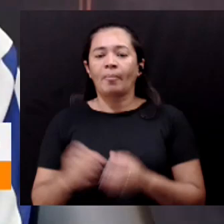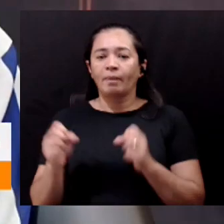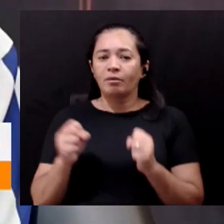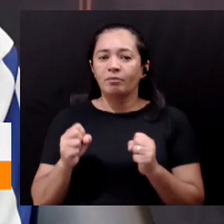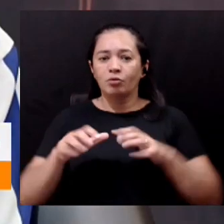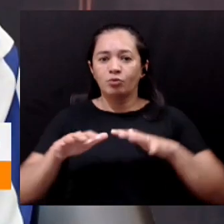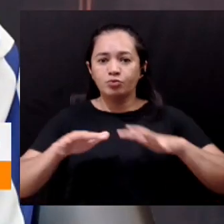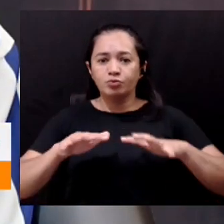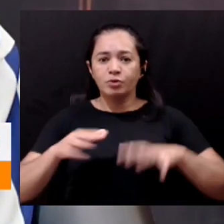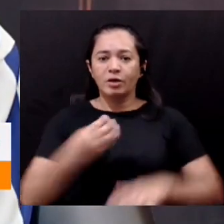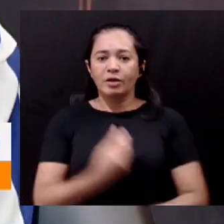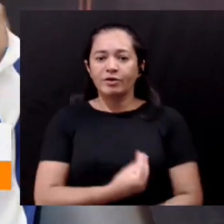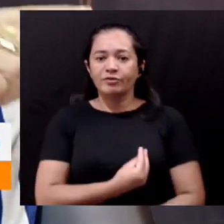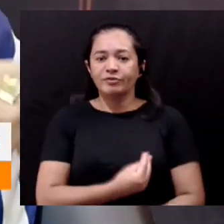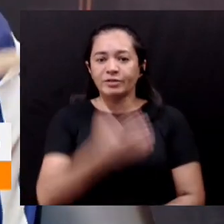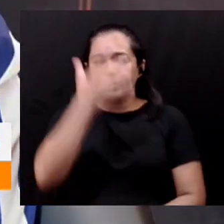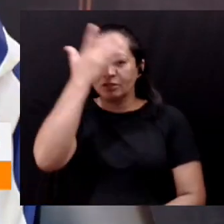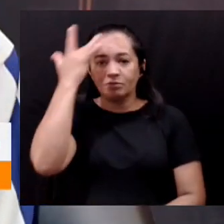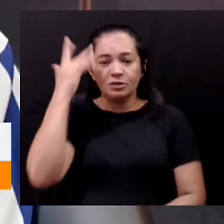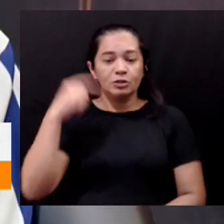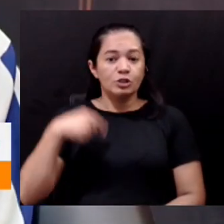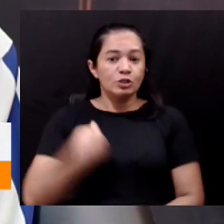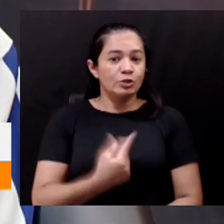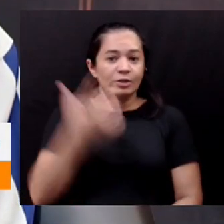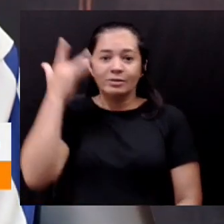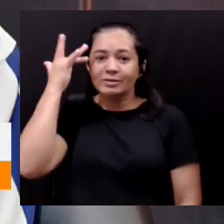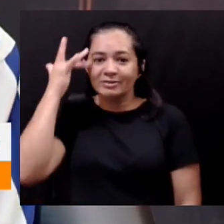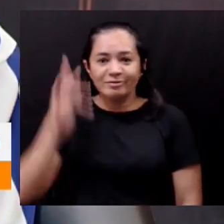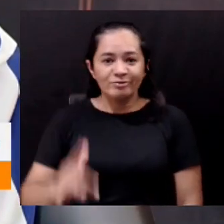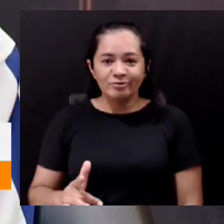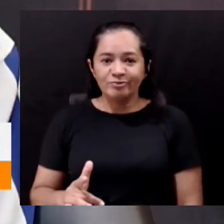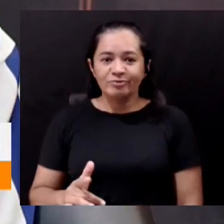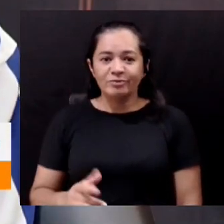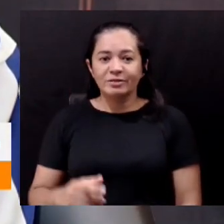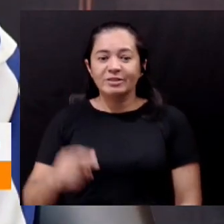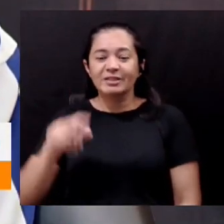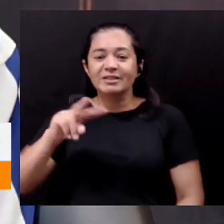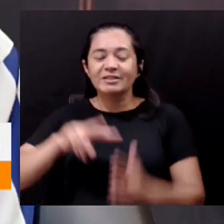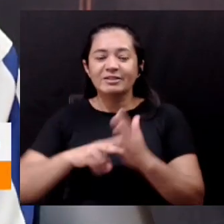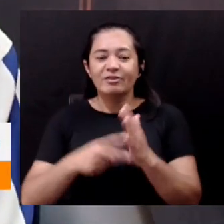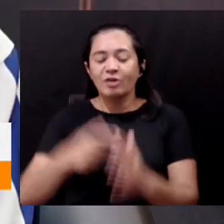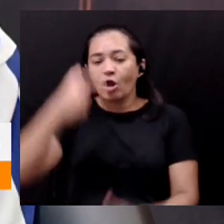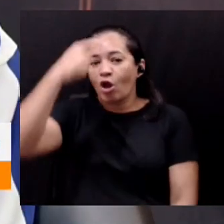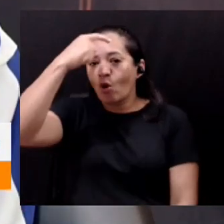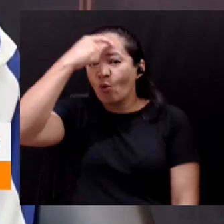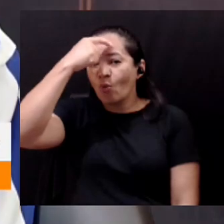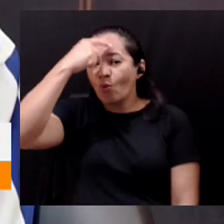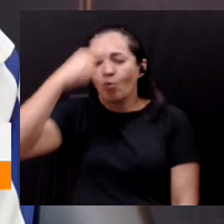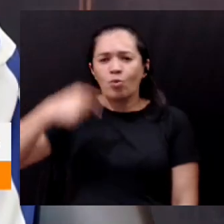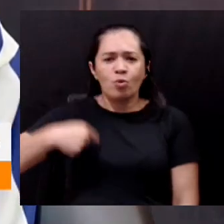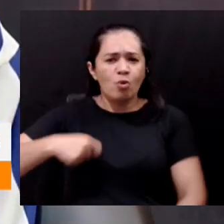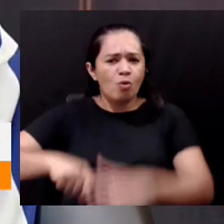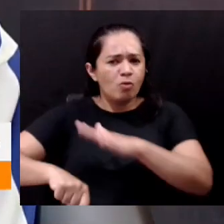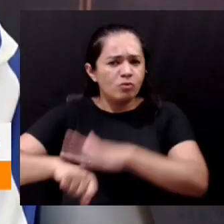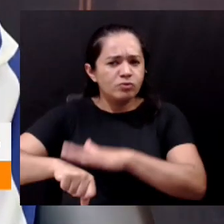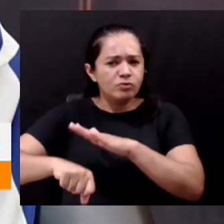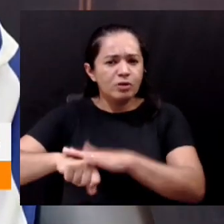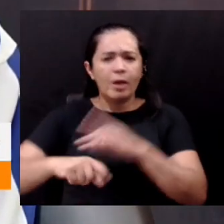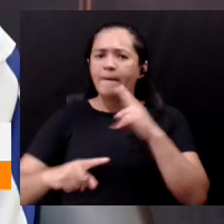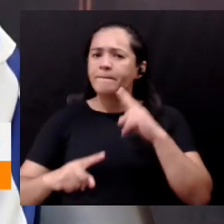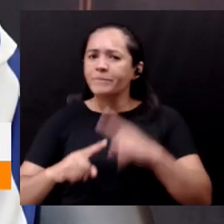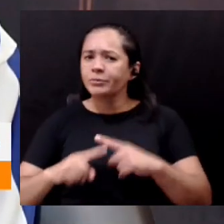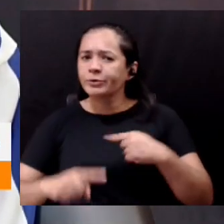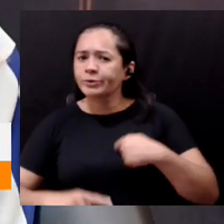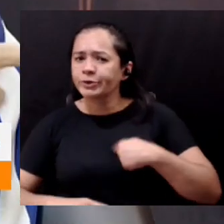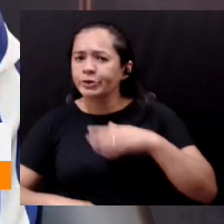gente não tem nem ideia, né, Exato. então é a consciência, né, a consciência do que eu estou fazendo, por que eu estou fazendo, aonde eu